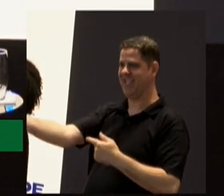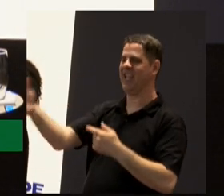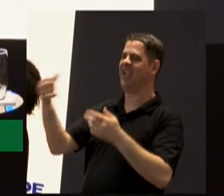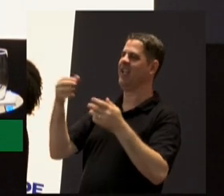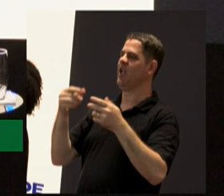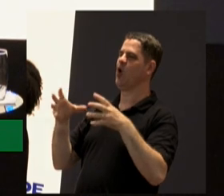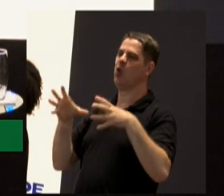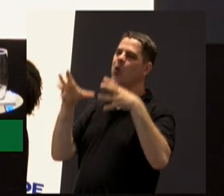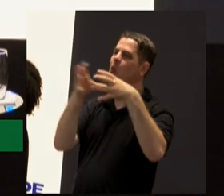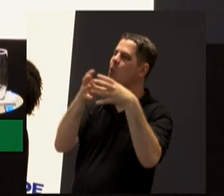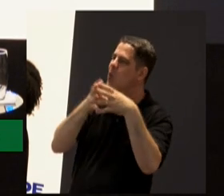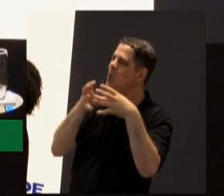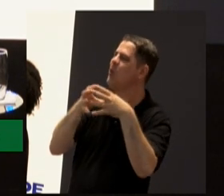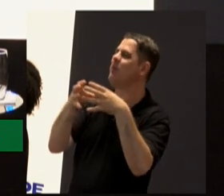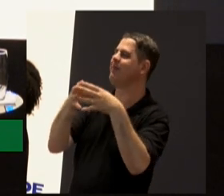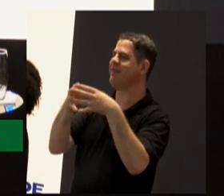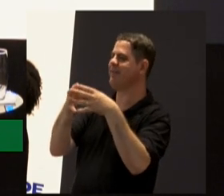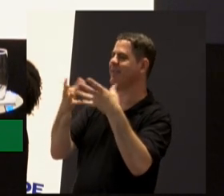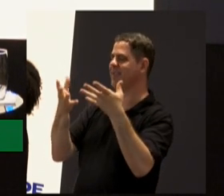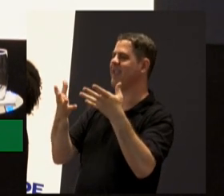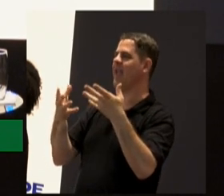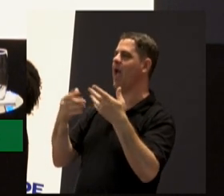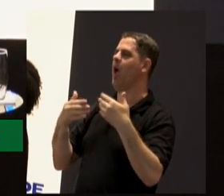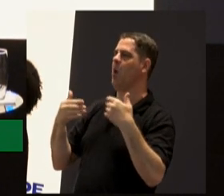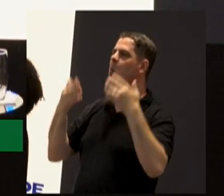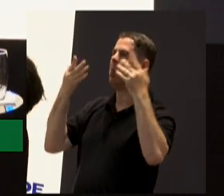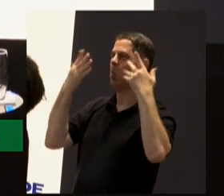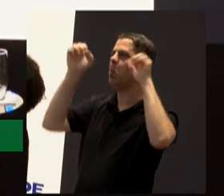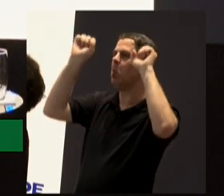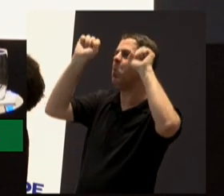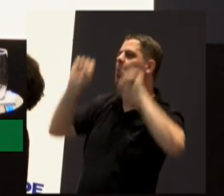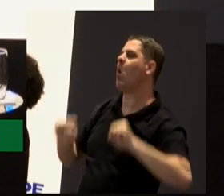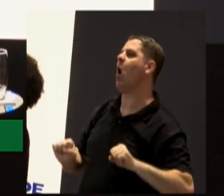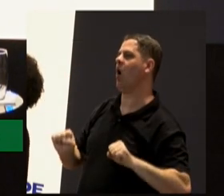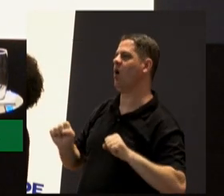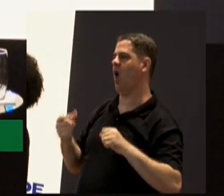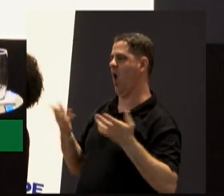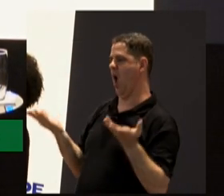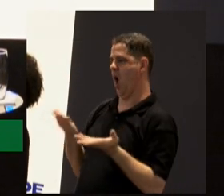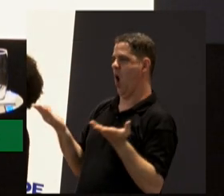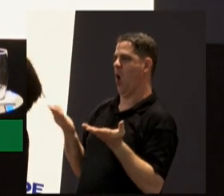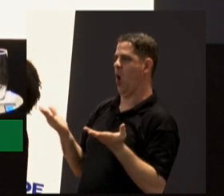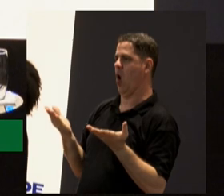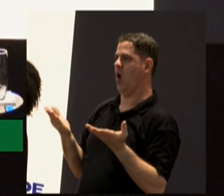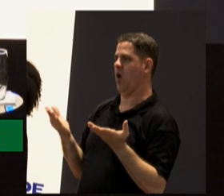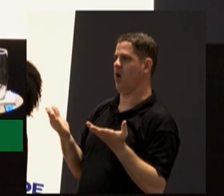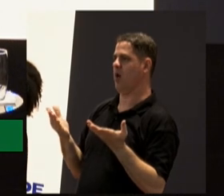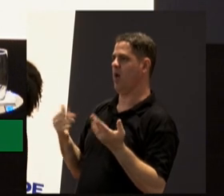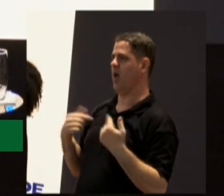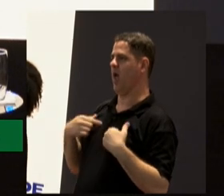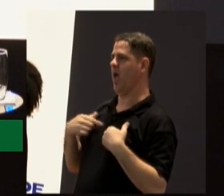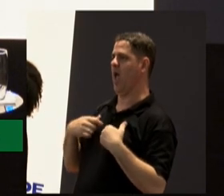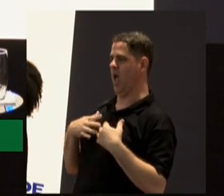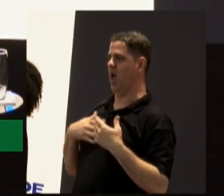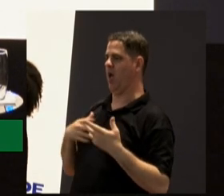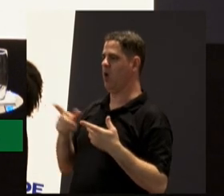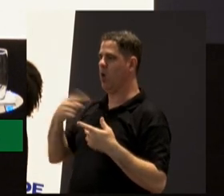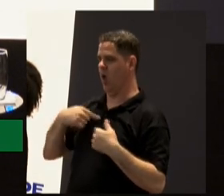gestou. E testemunhar, aqui agora como pai, como